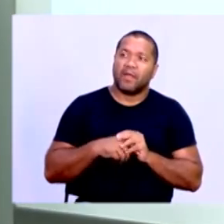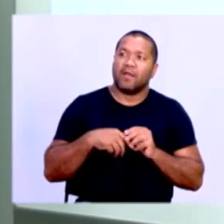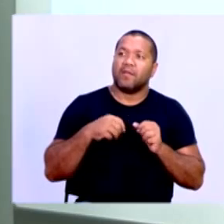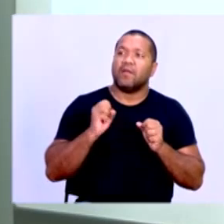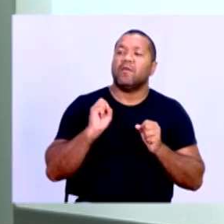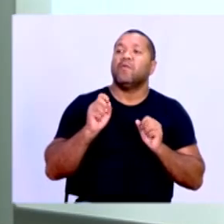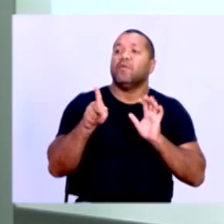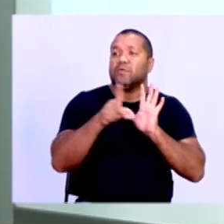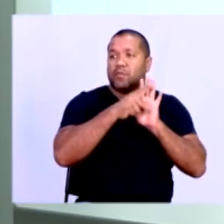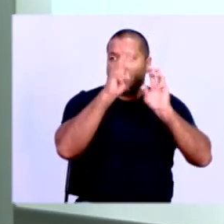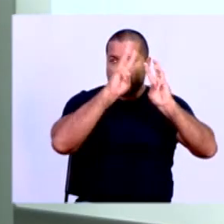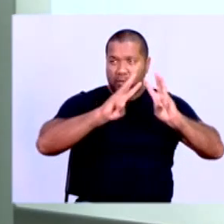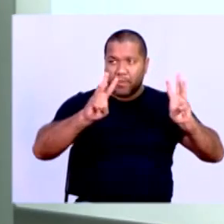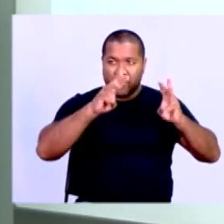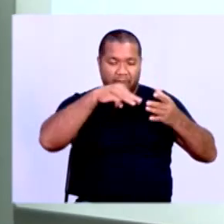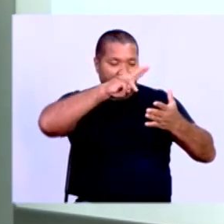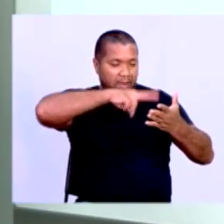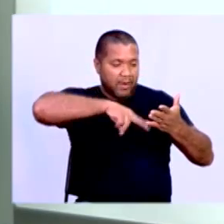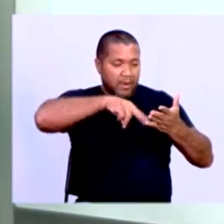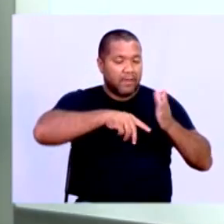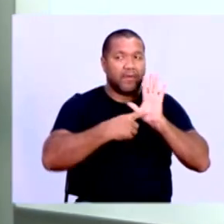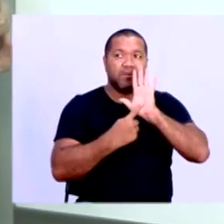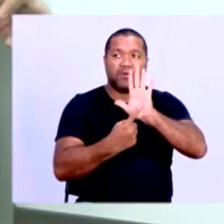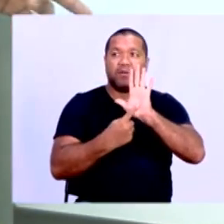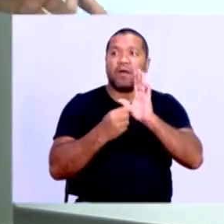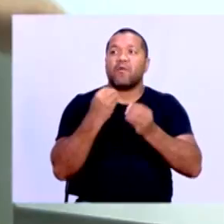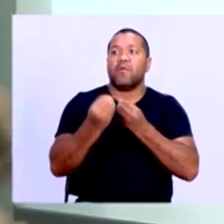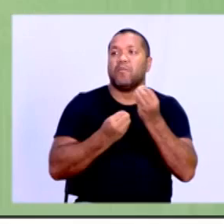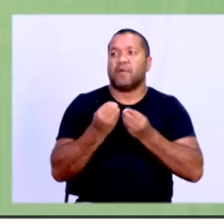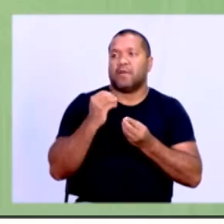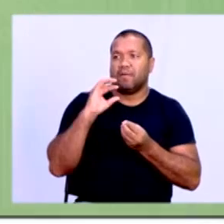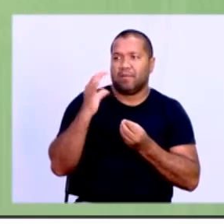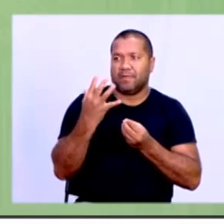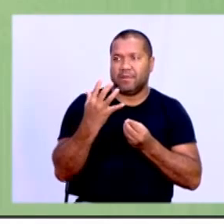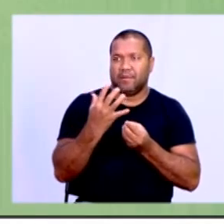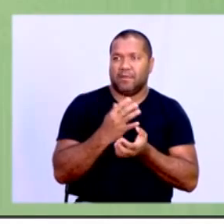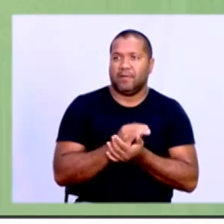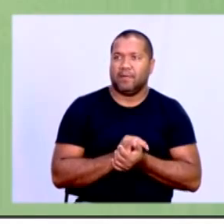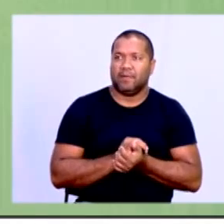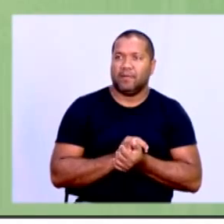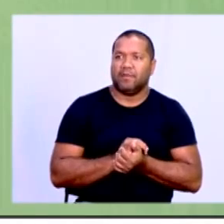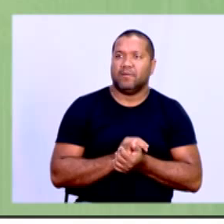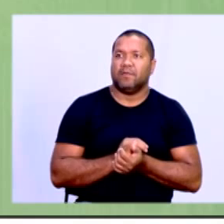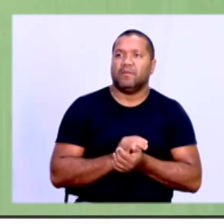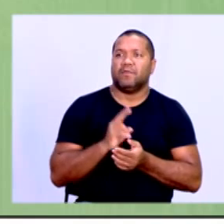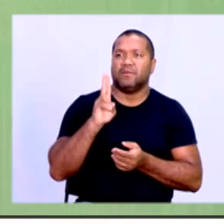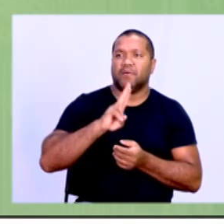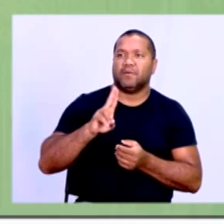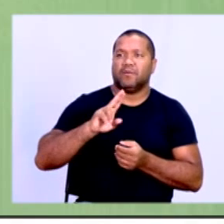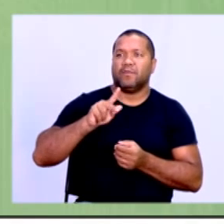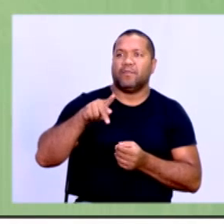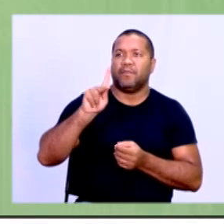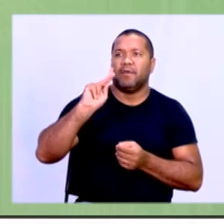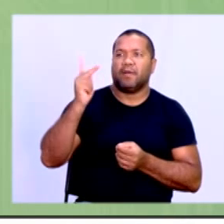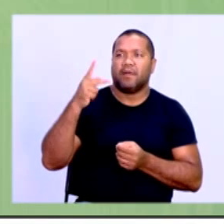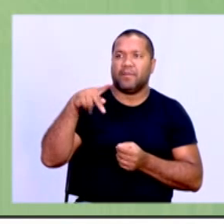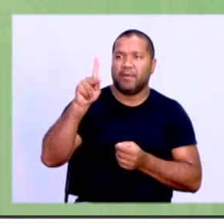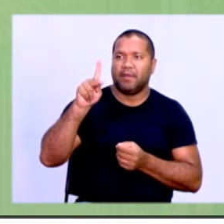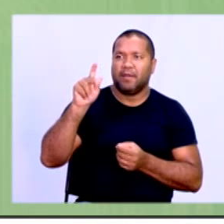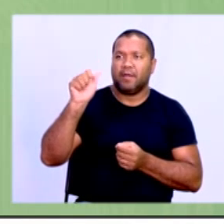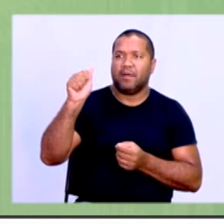e vai executar a minha aplicação e vai mostrar para você como funciona, utilizando o gestor de